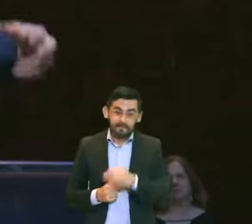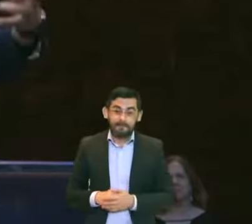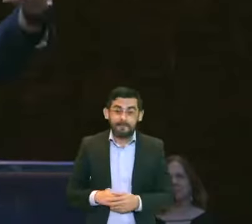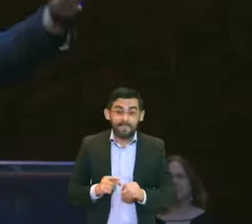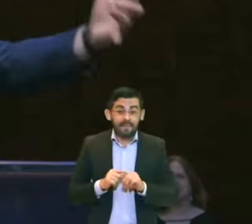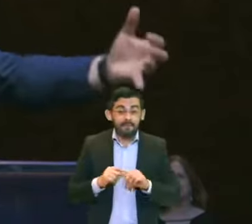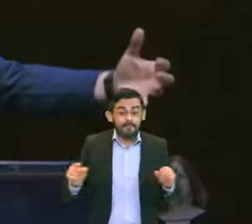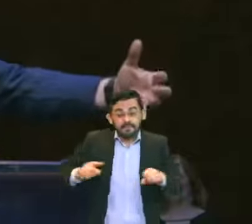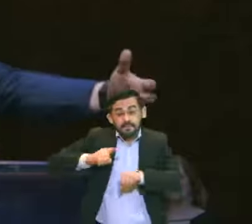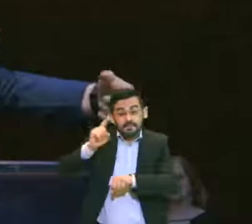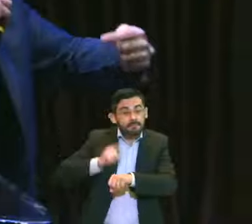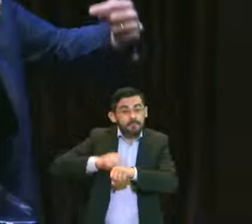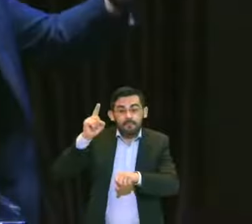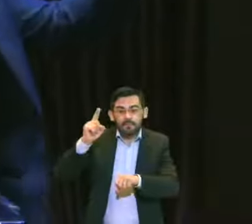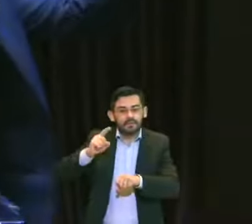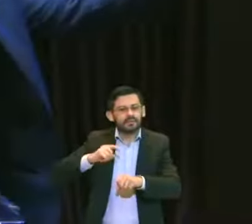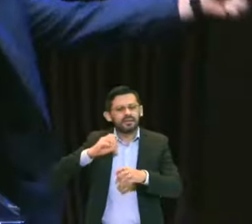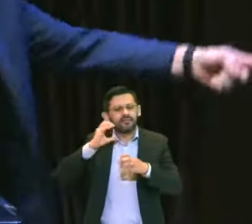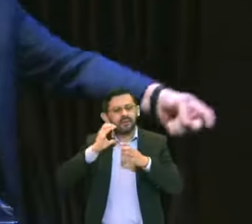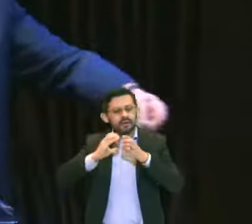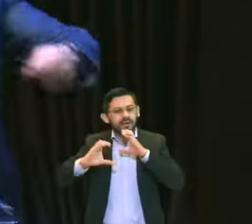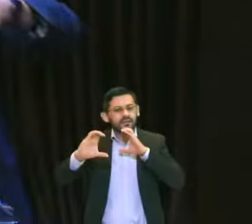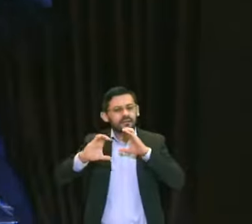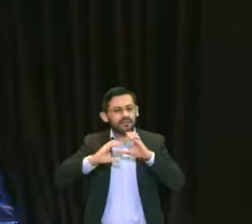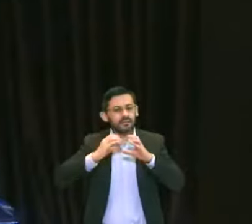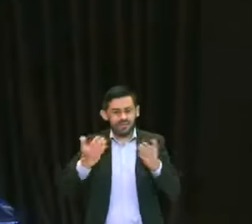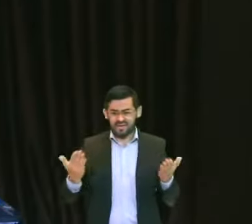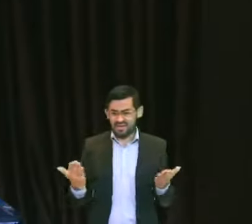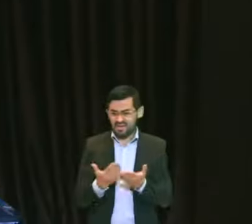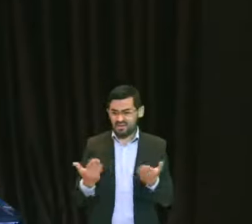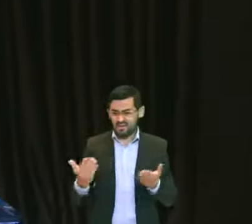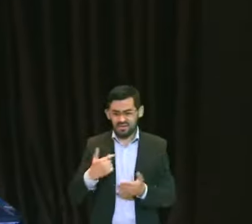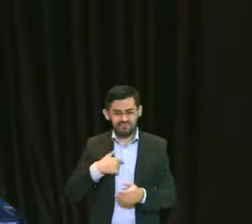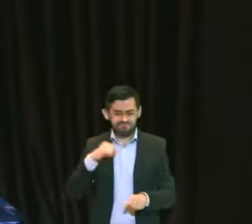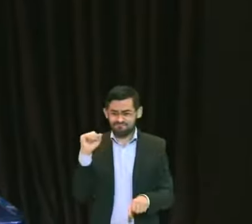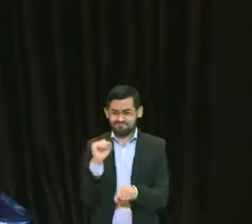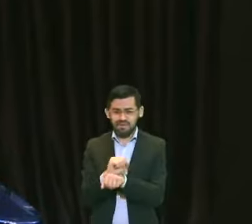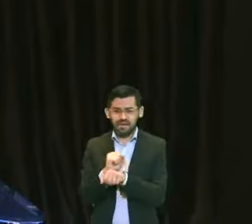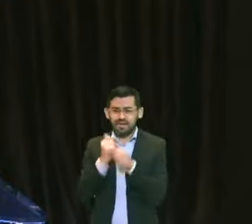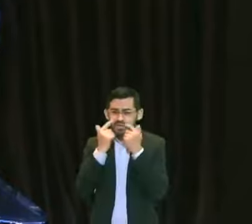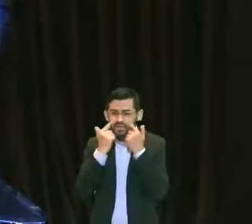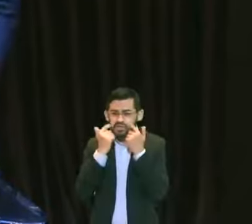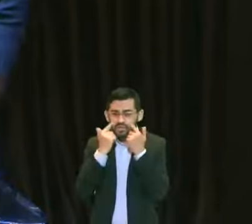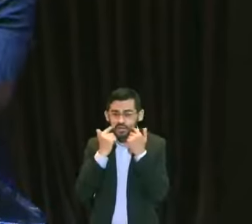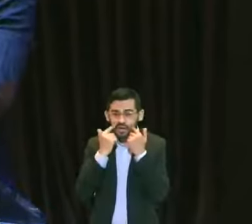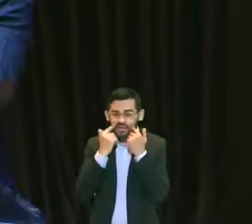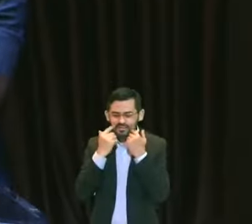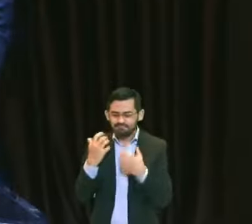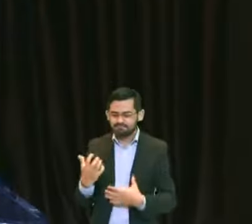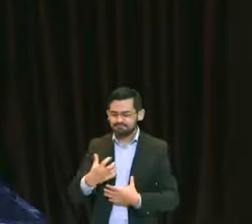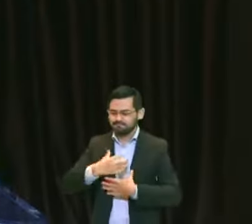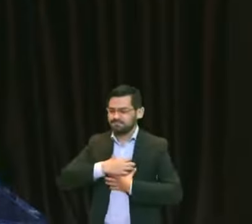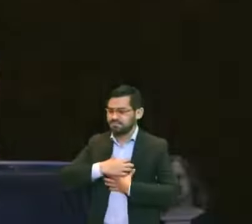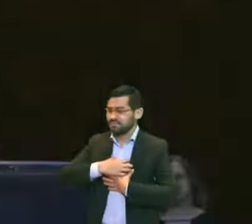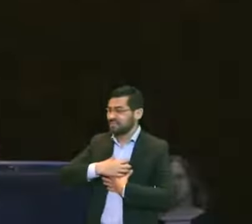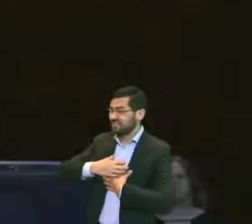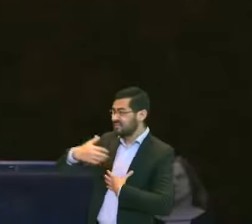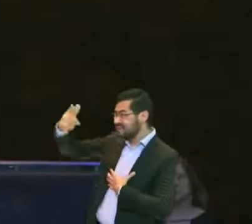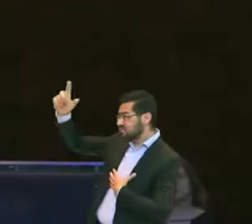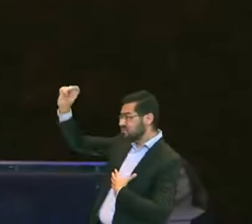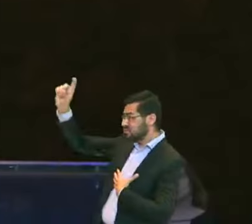Mas naquele momento, quando ele estava cantando, agora não vou mais chorar, do outro lado da linha, ele ouviu a voz do Espírito